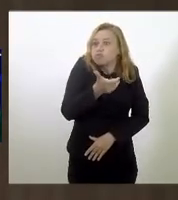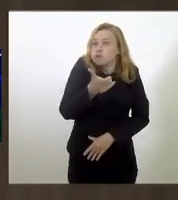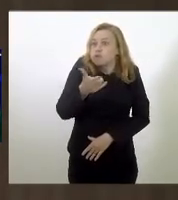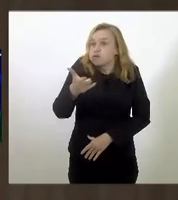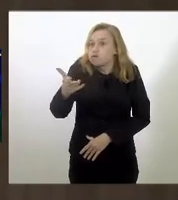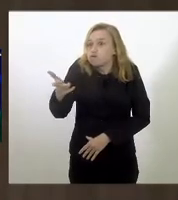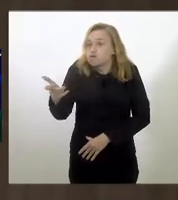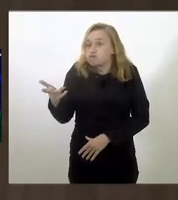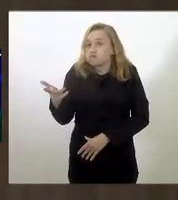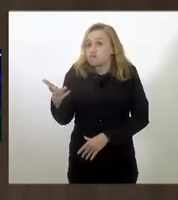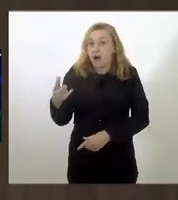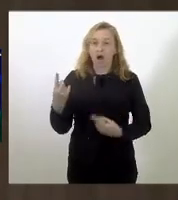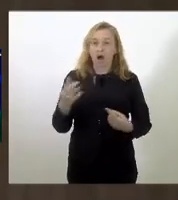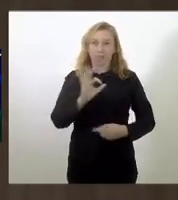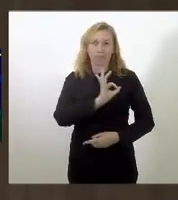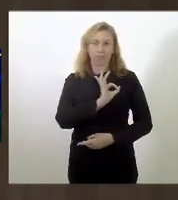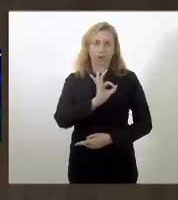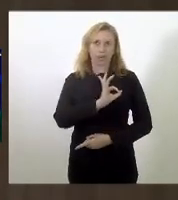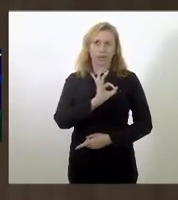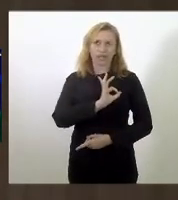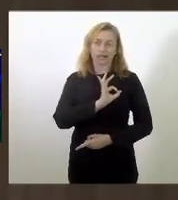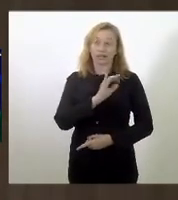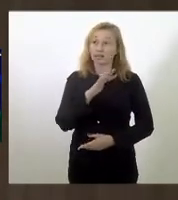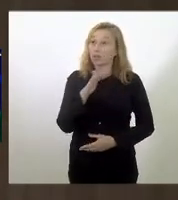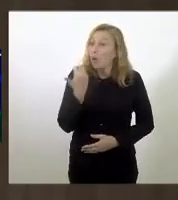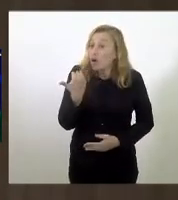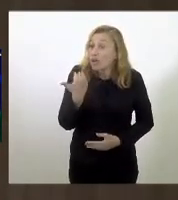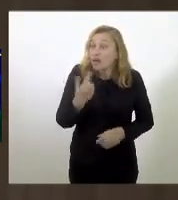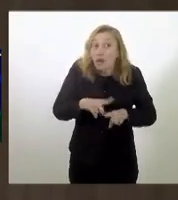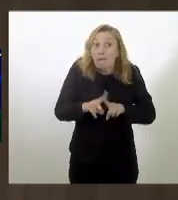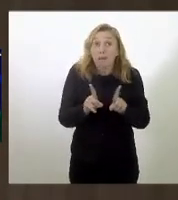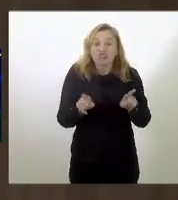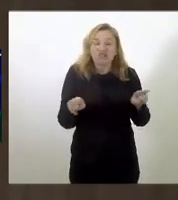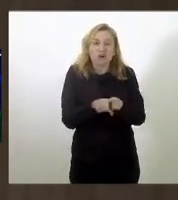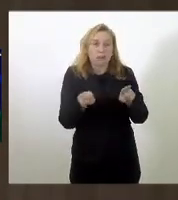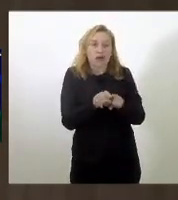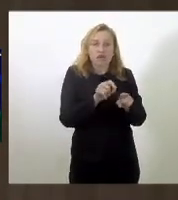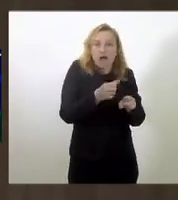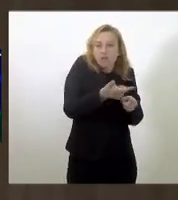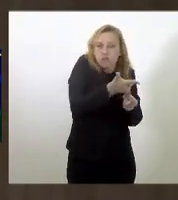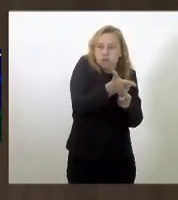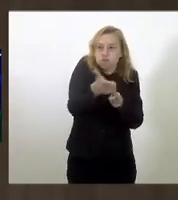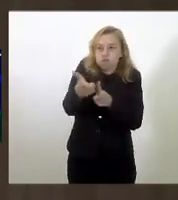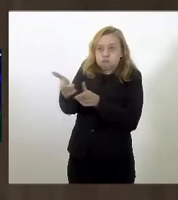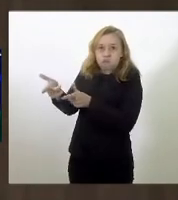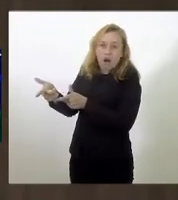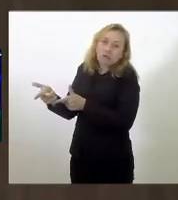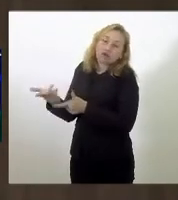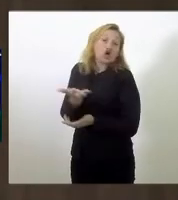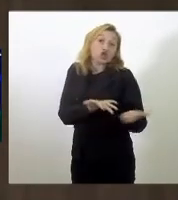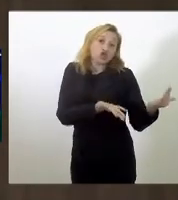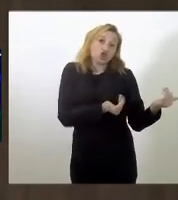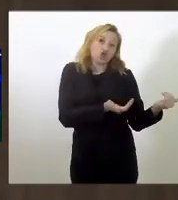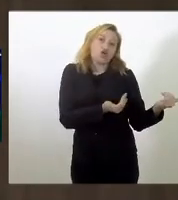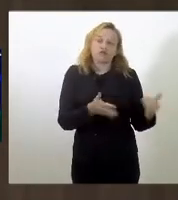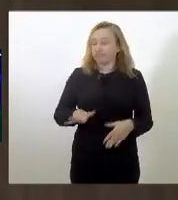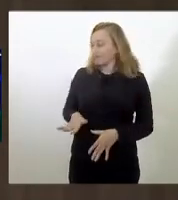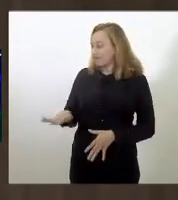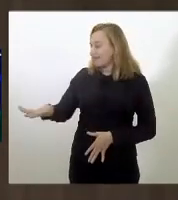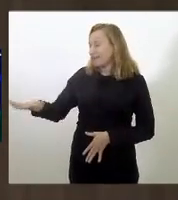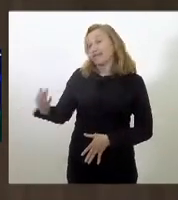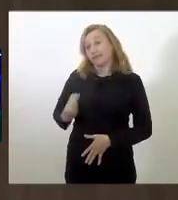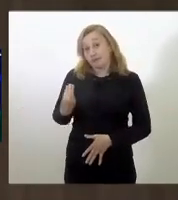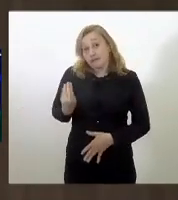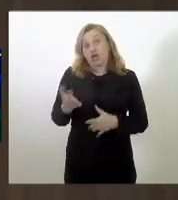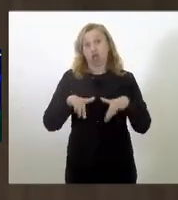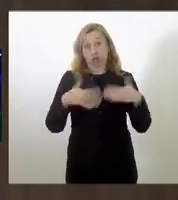né, por uma polícia que está aí morrendo, mas que também está matando, matando os jovens favelados. Então,